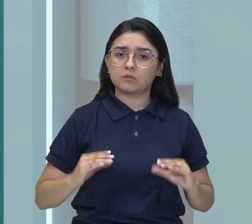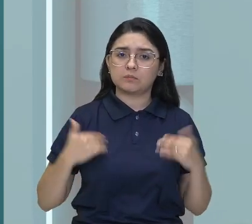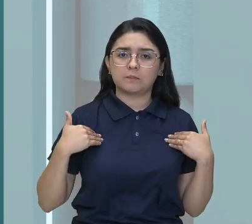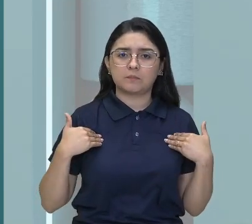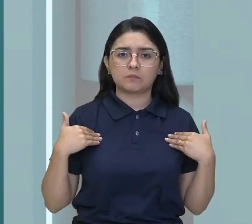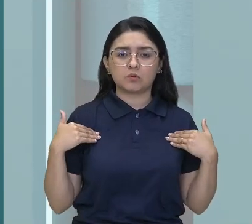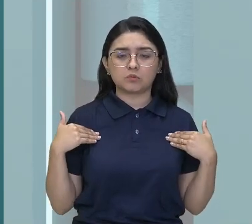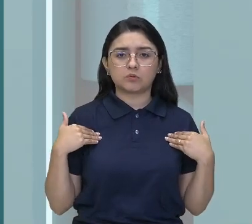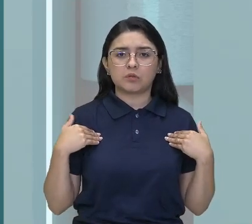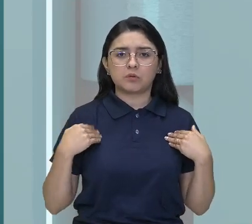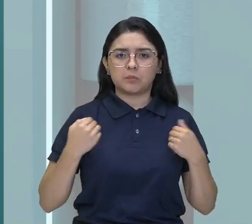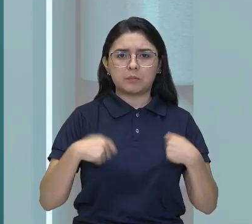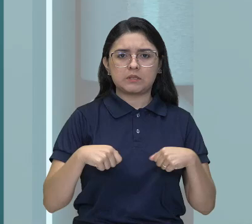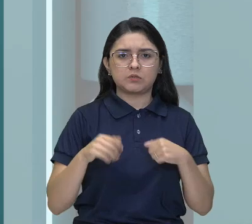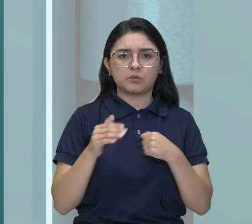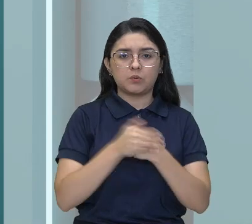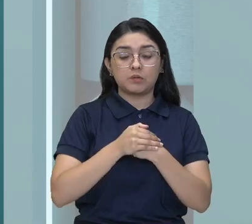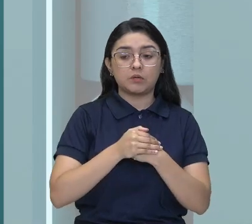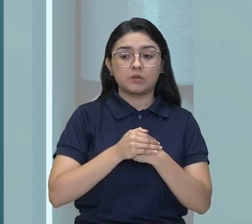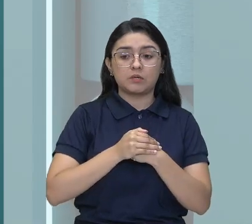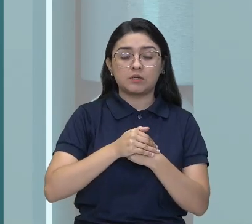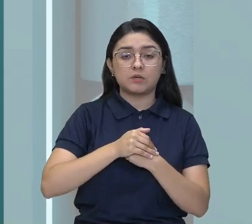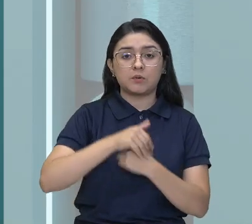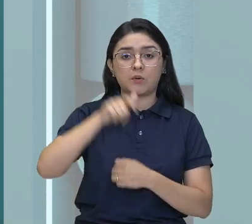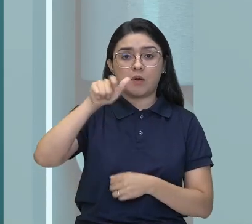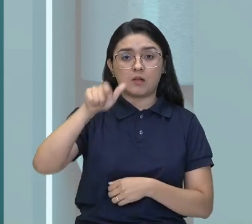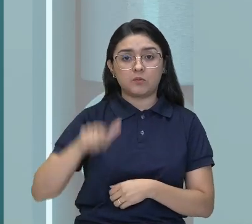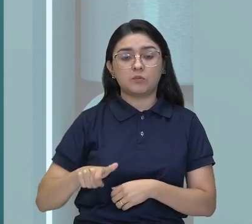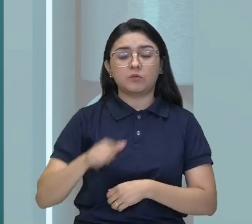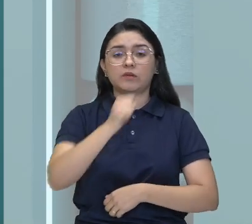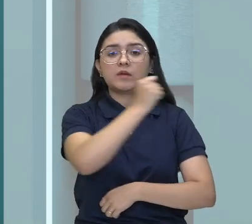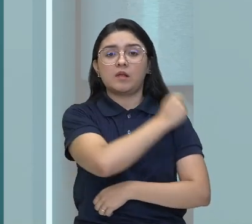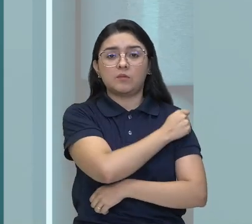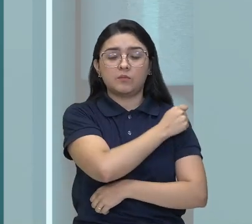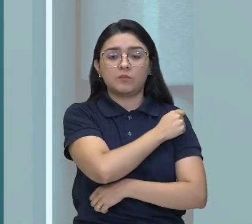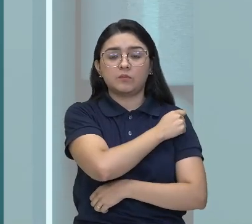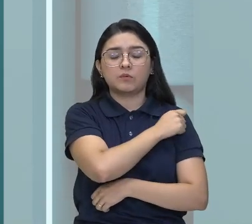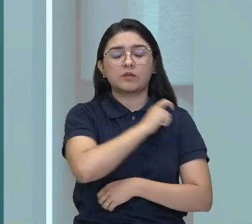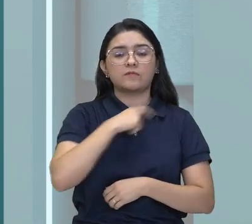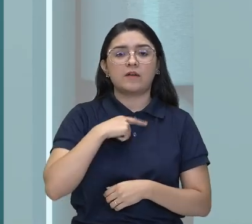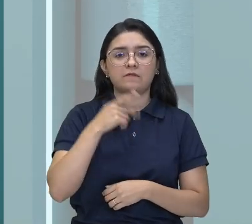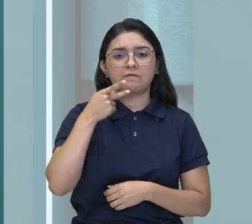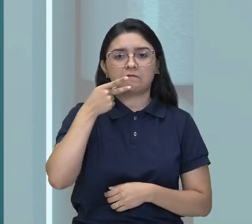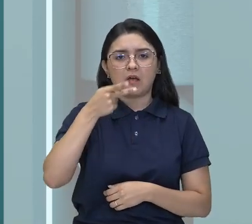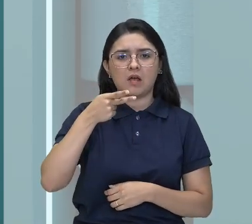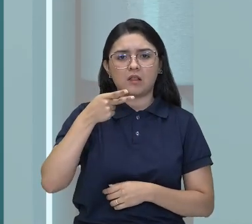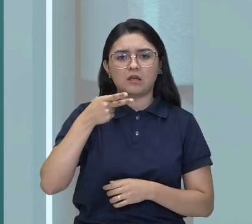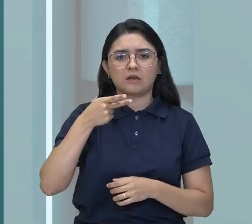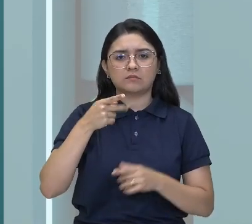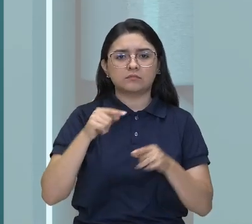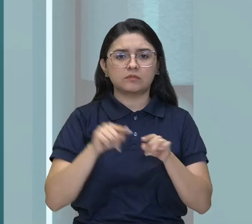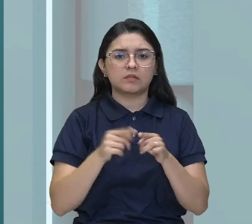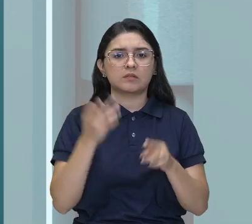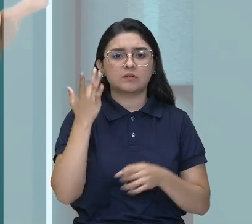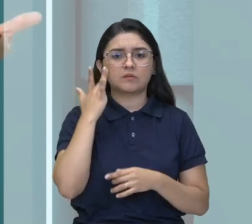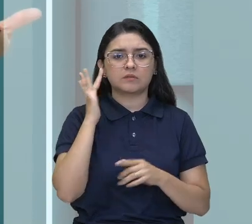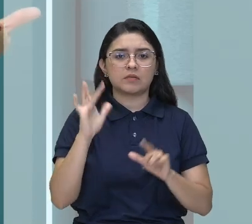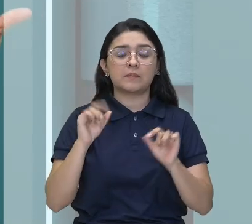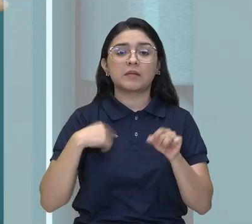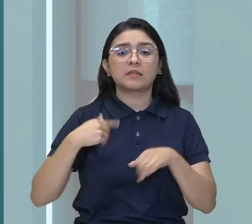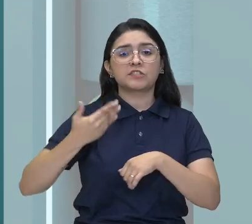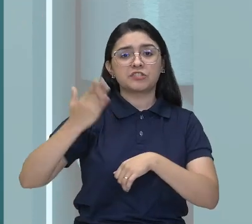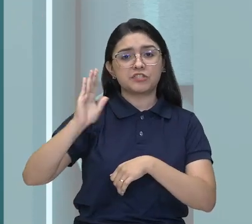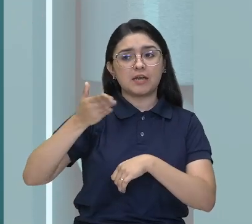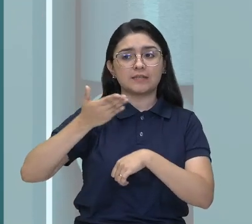não preciso esconder. E aquele aluno que vem apresentar, que fala, ele, sem saber, ele está